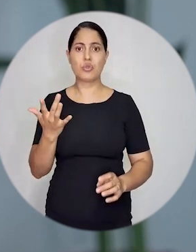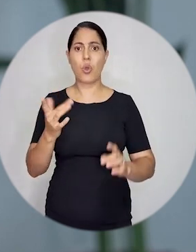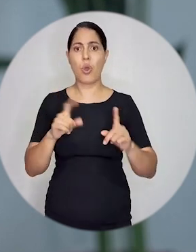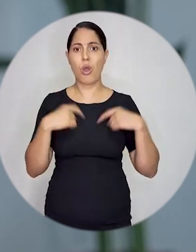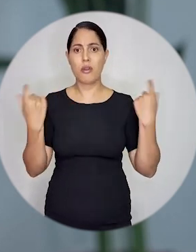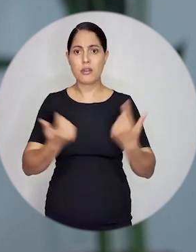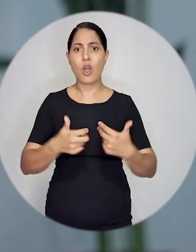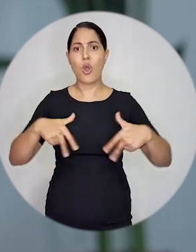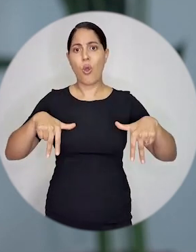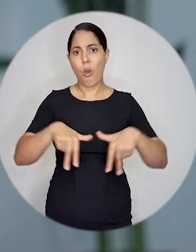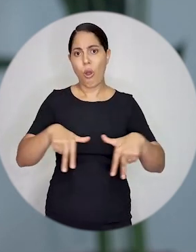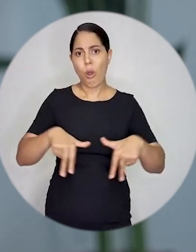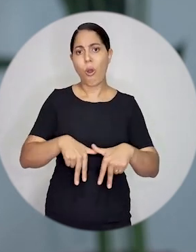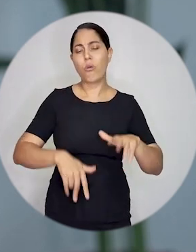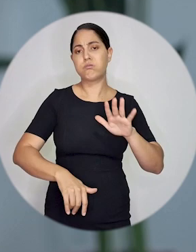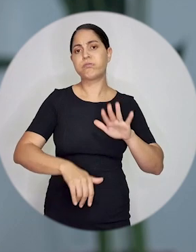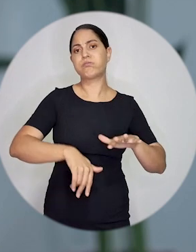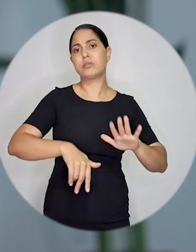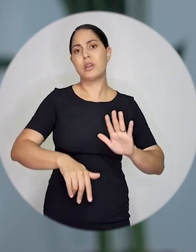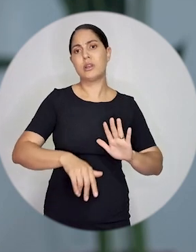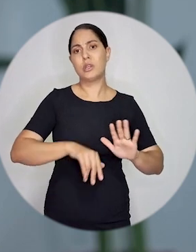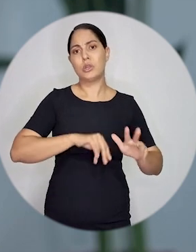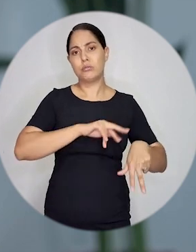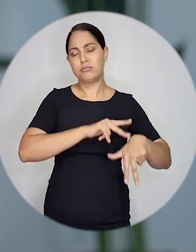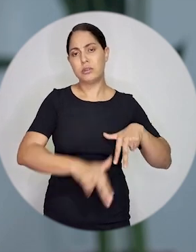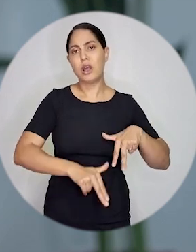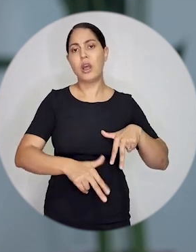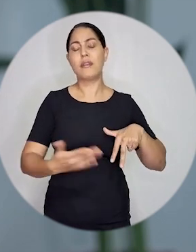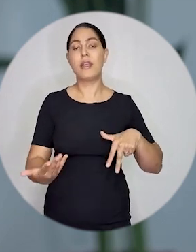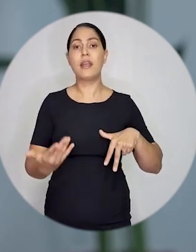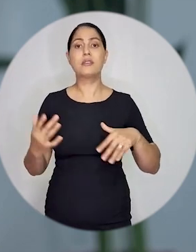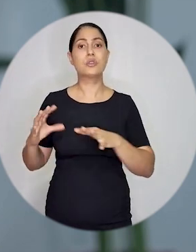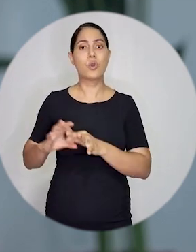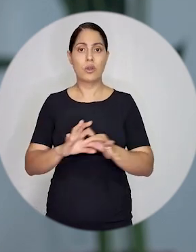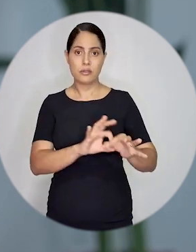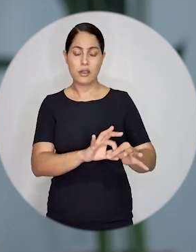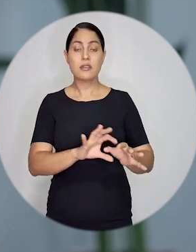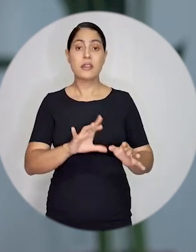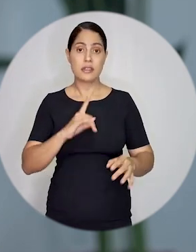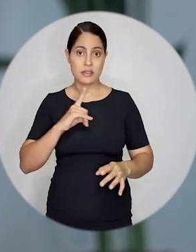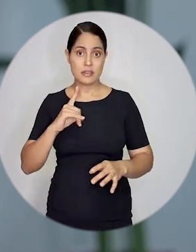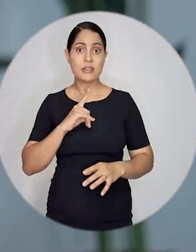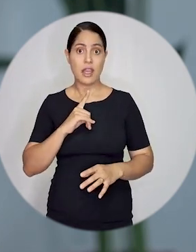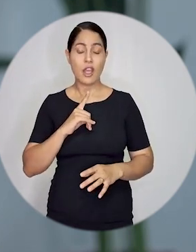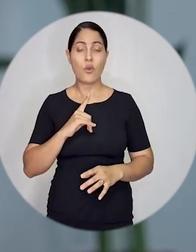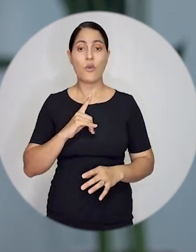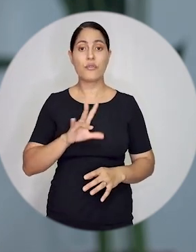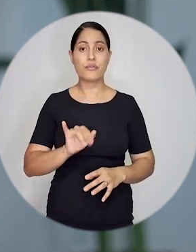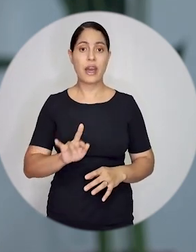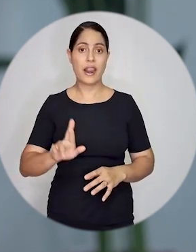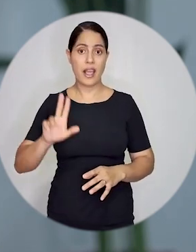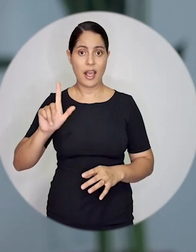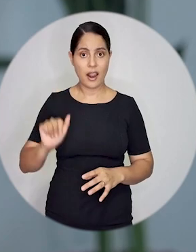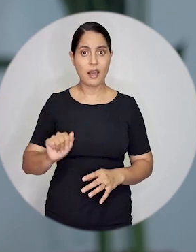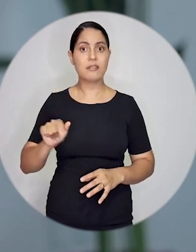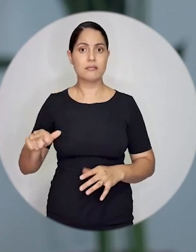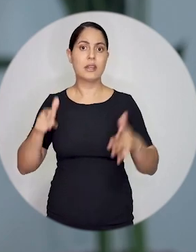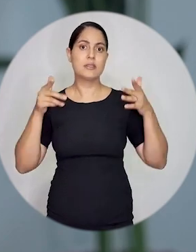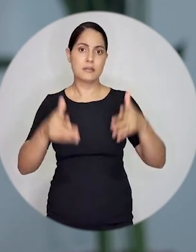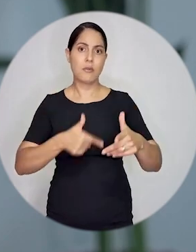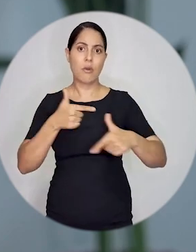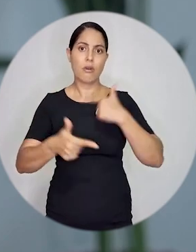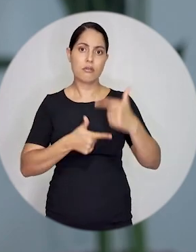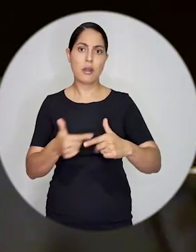de gênero. O representante da advocacia no CNMP, Rogério Varela, fez parte do trabalho para que a resolução